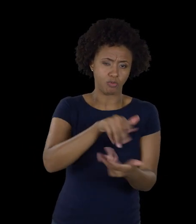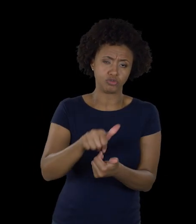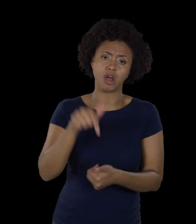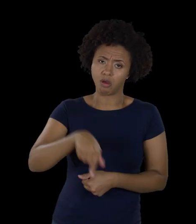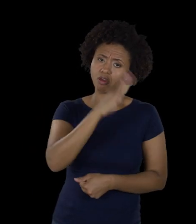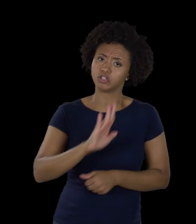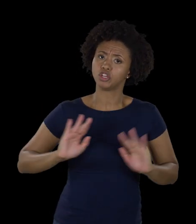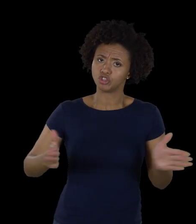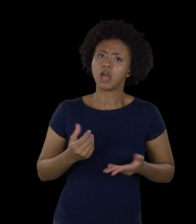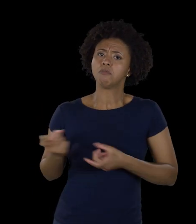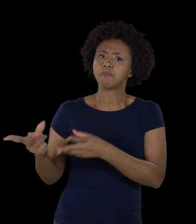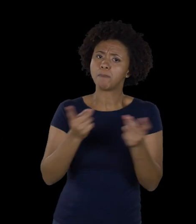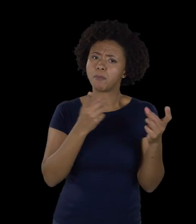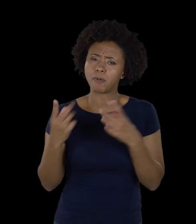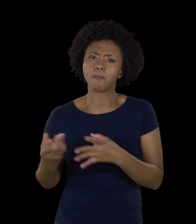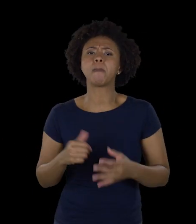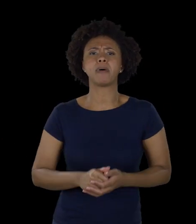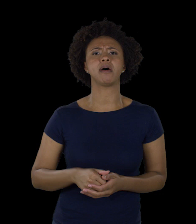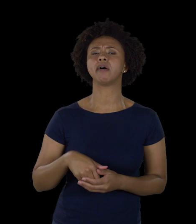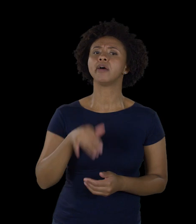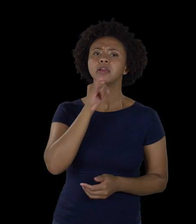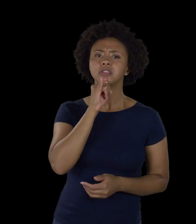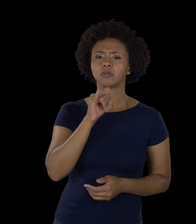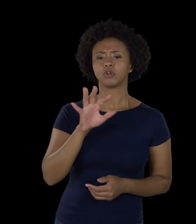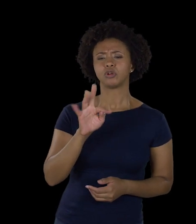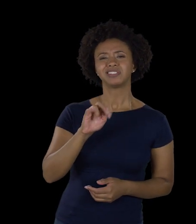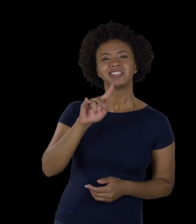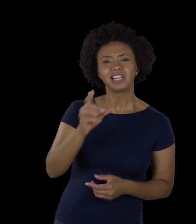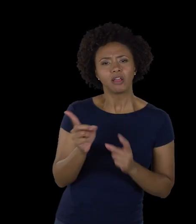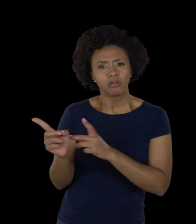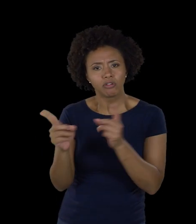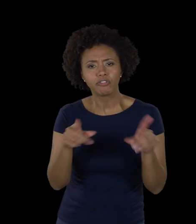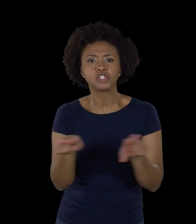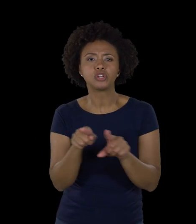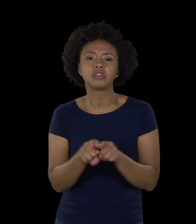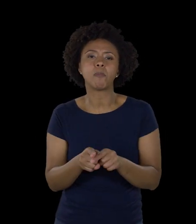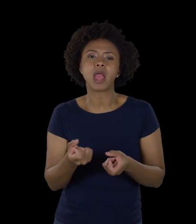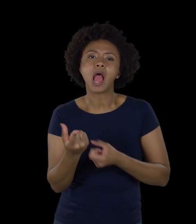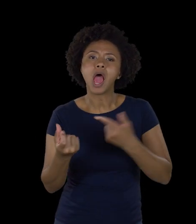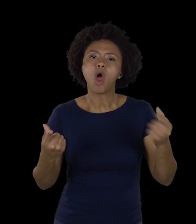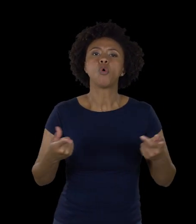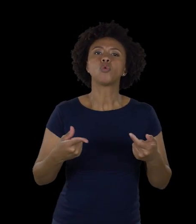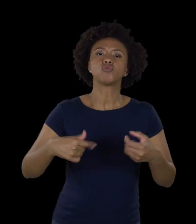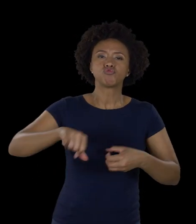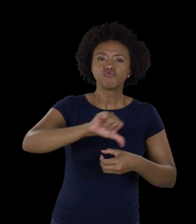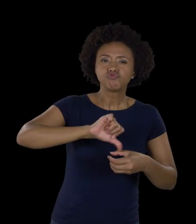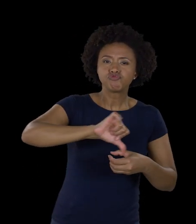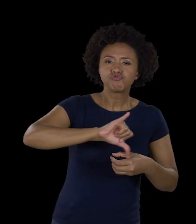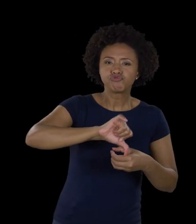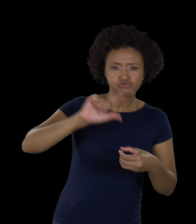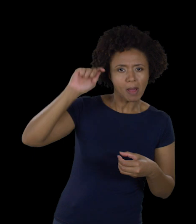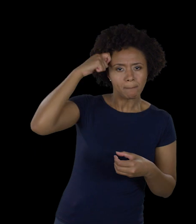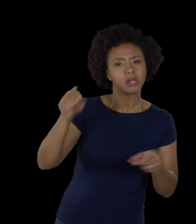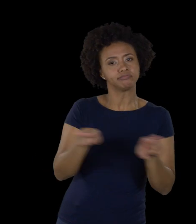itens básicos como trigo, combustíveis e matérias-primas industriais. E se dá conta que este modelo